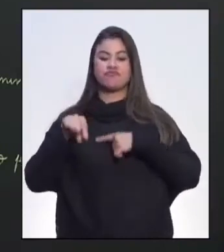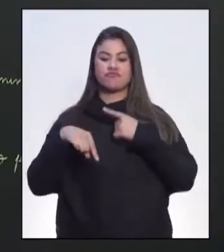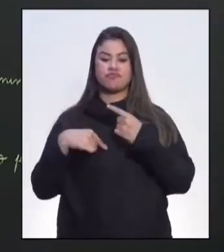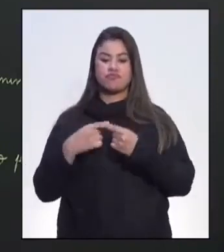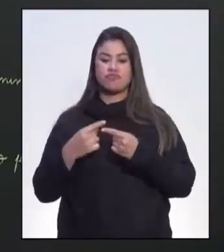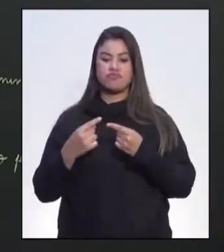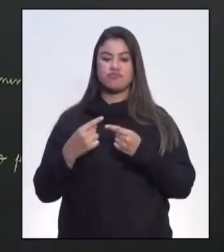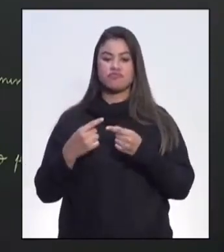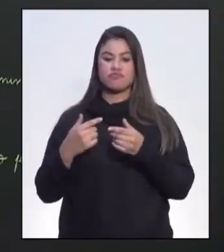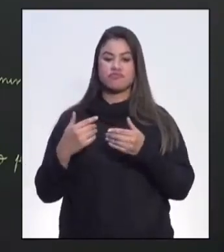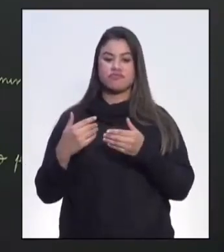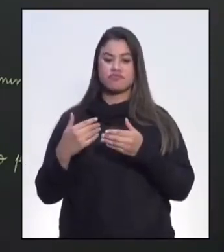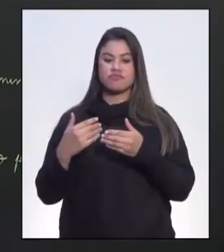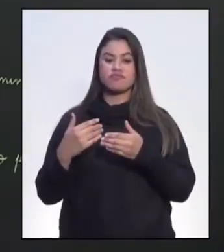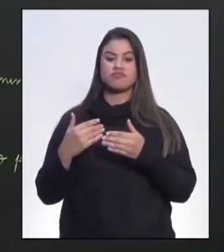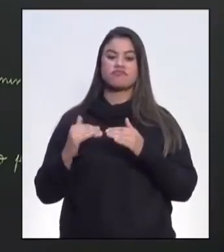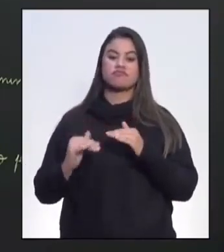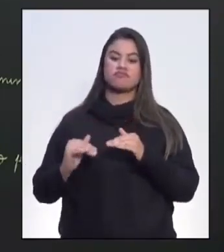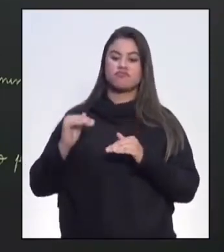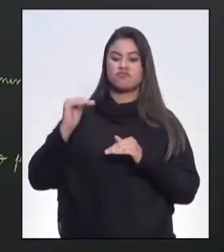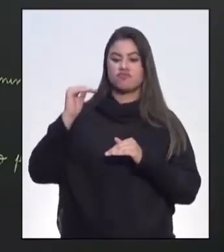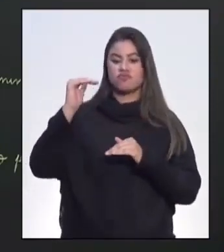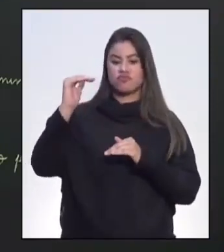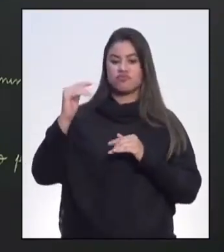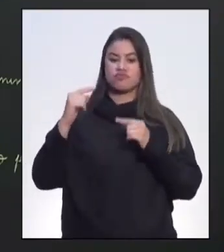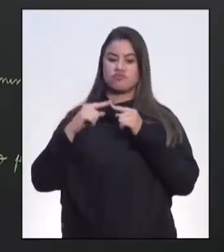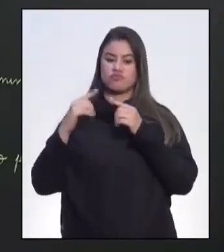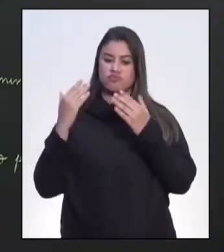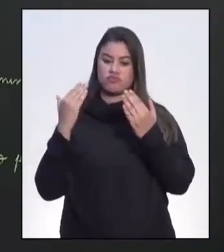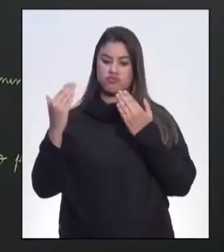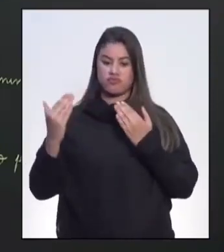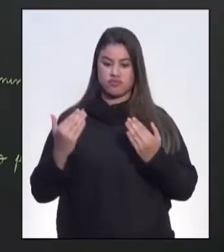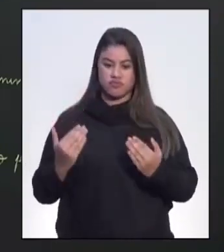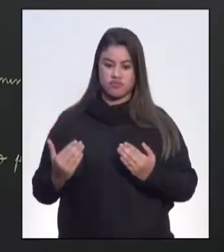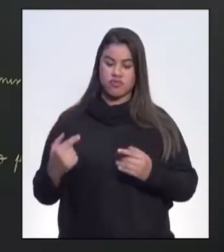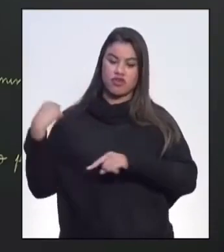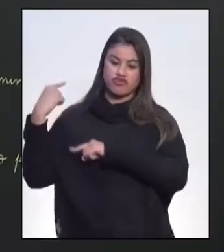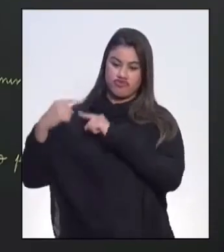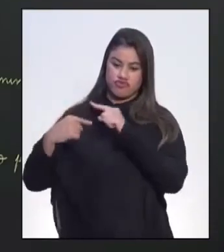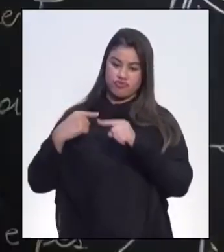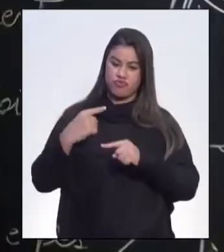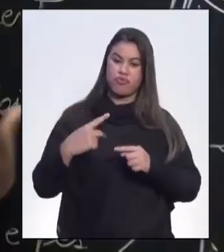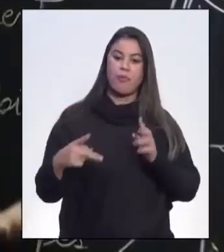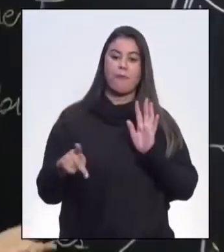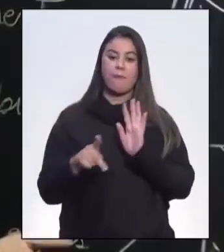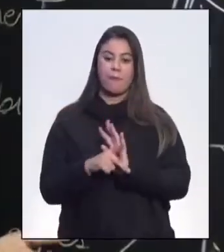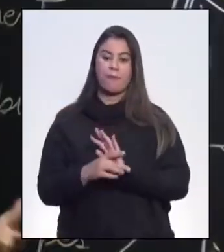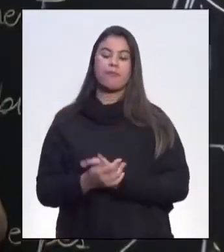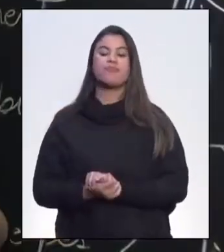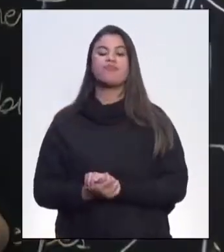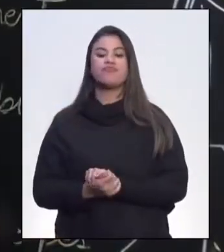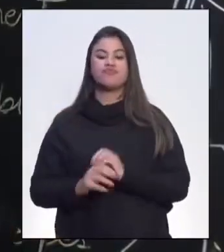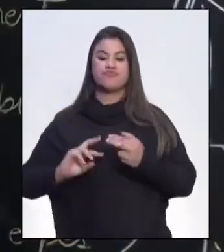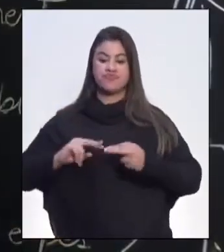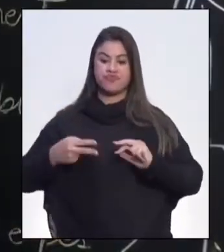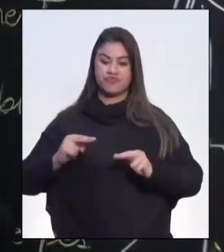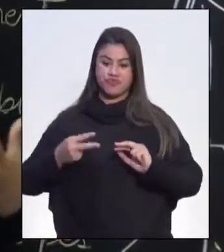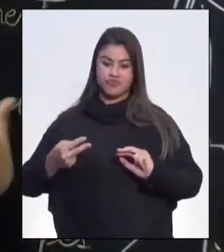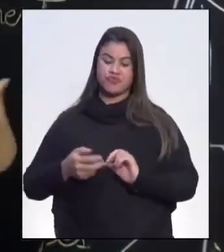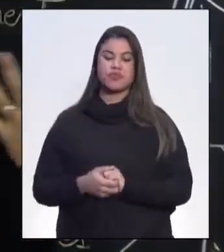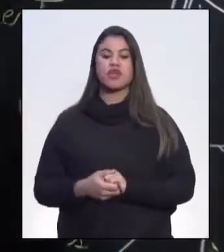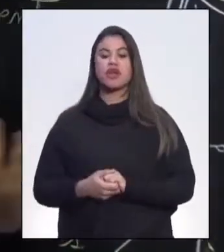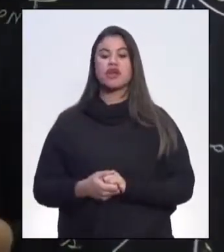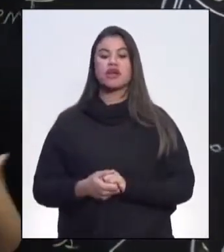se tornando também o seu tamanho proporcional também à genética da família. Então essa menina ela passa então a ter